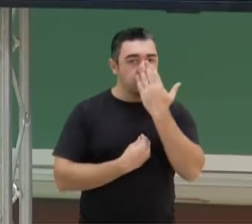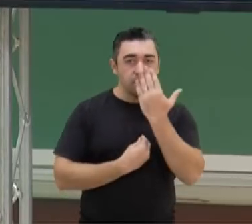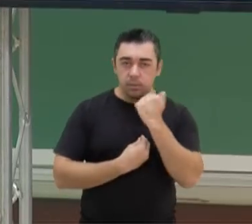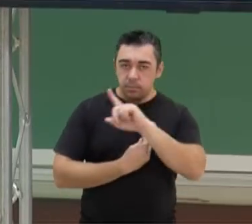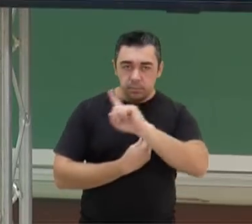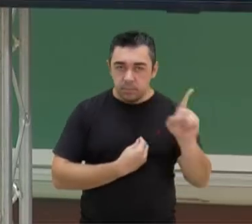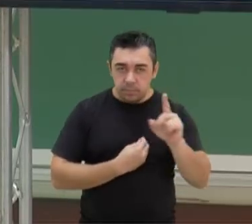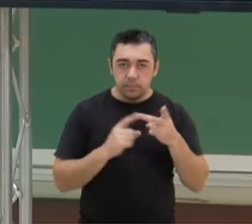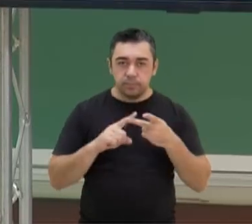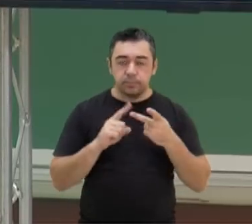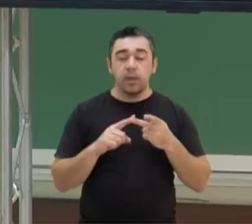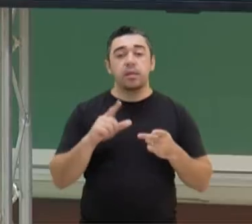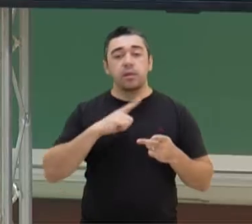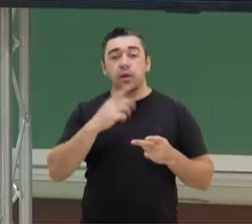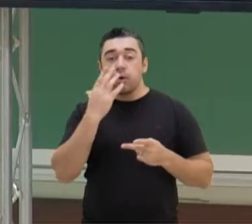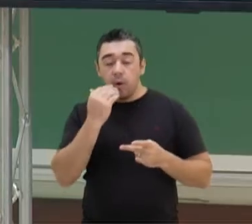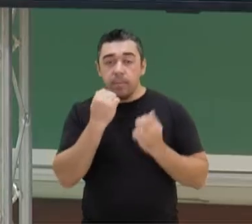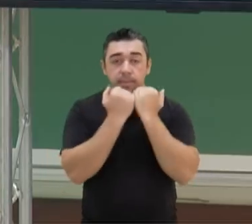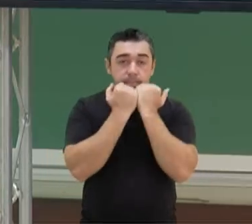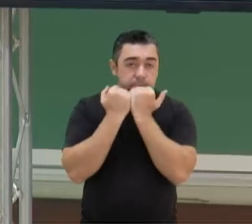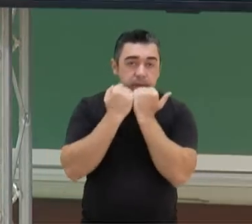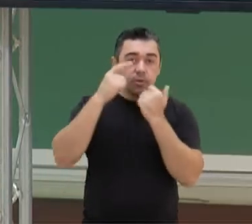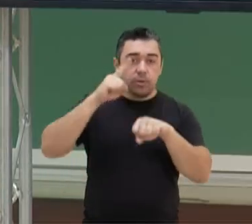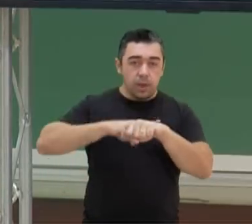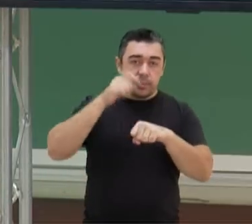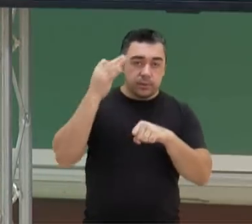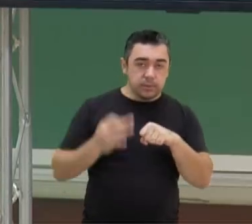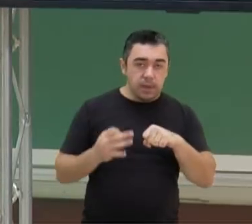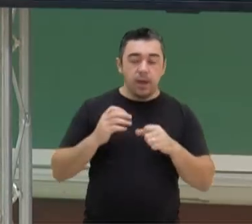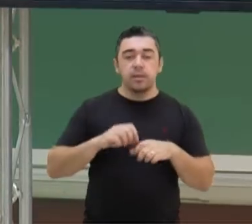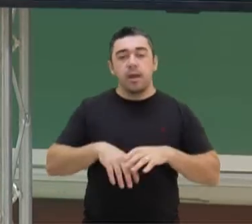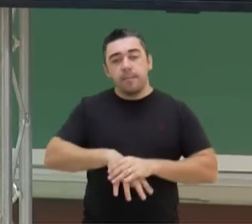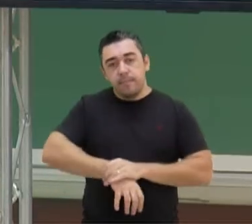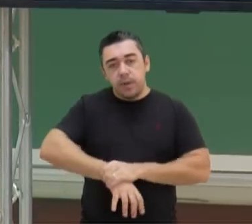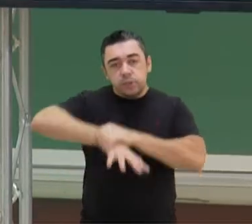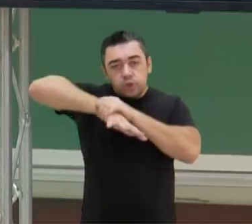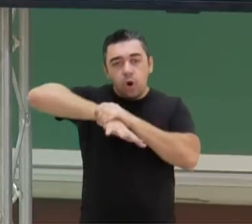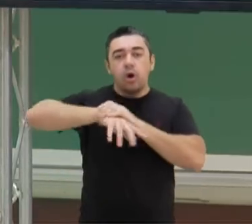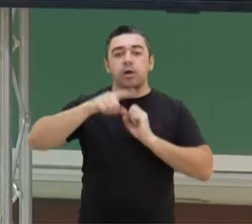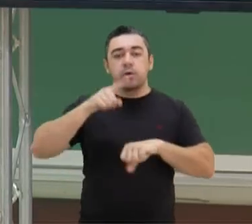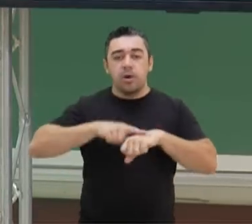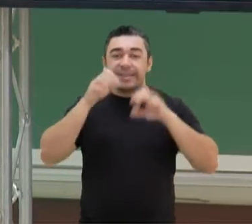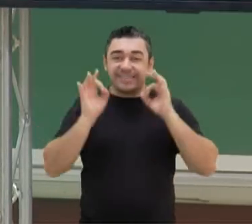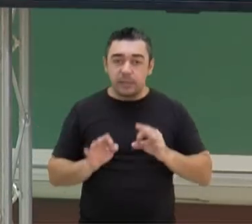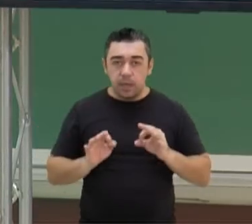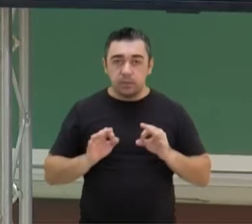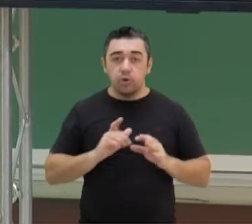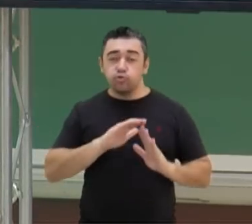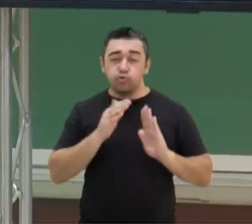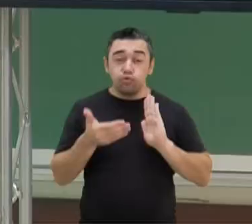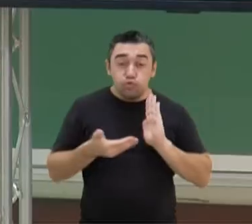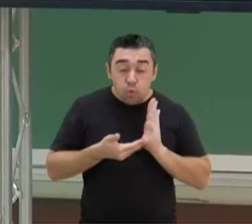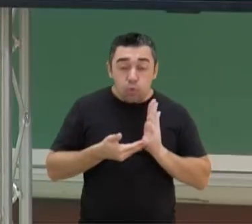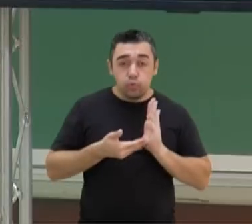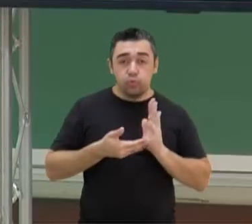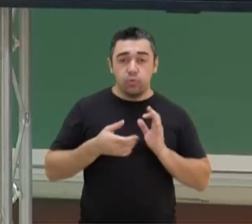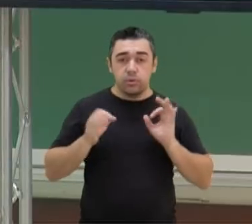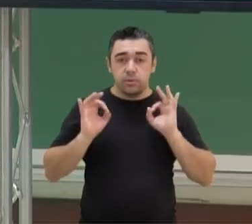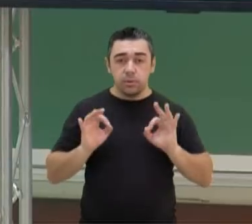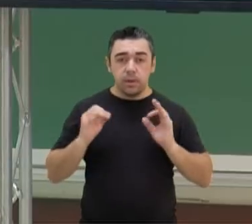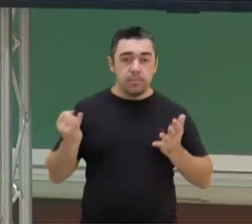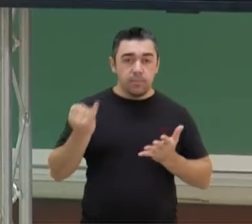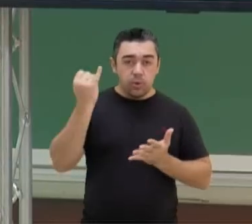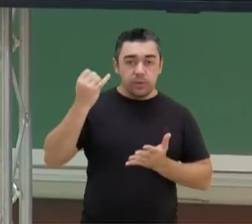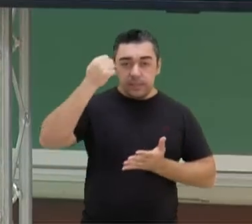milho, mandioca na época da mandioca, peixe na época do peixe e assim sucessivamente. Onde tudo é sagrado. A principal característica da